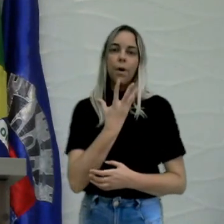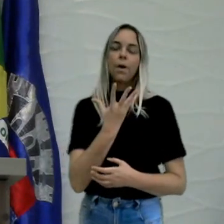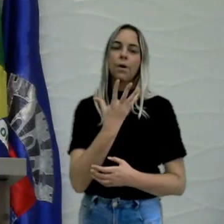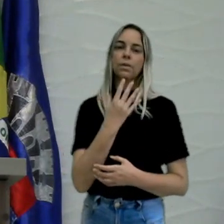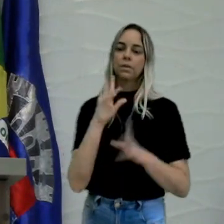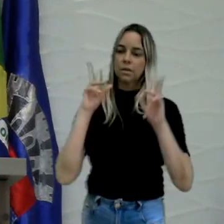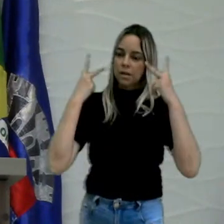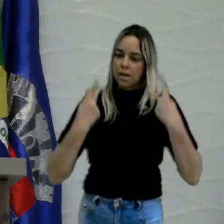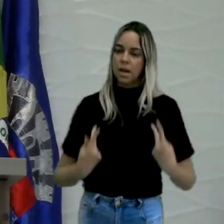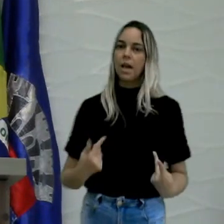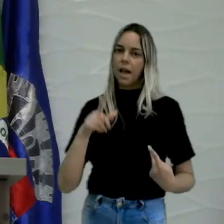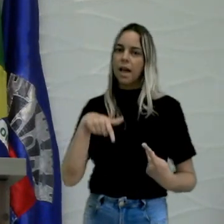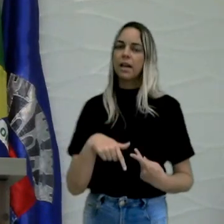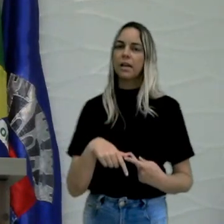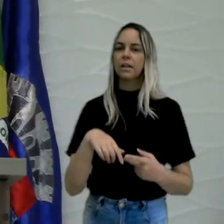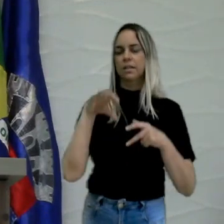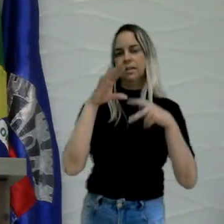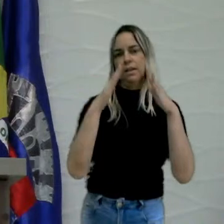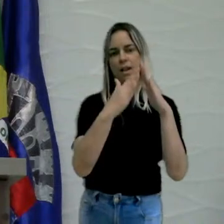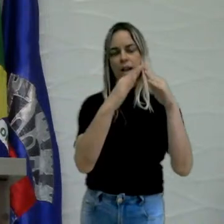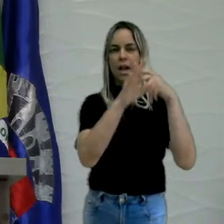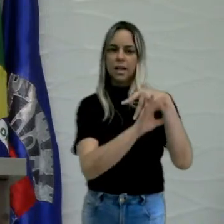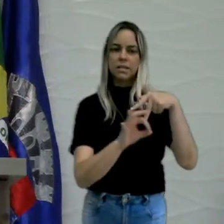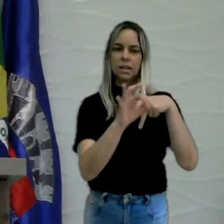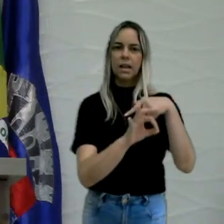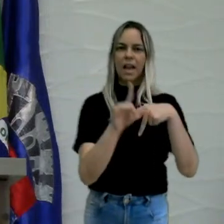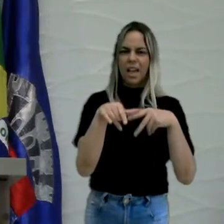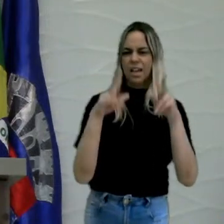CAI perder com um péssimo atendimento não é humano, não.